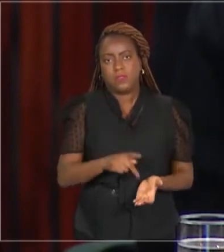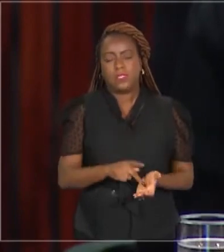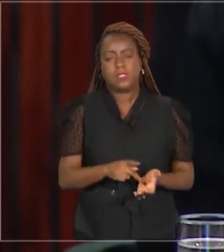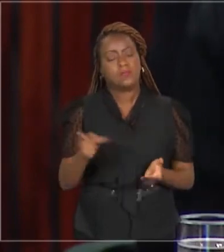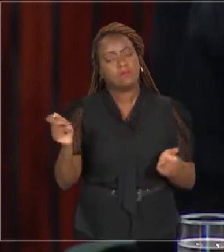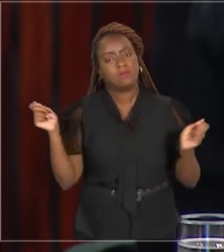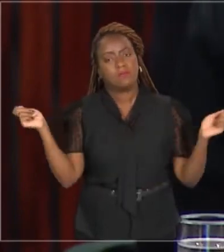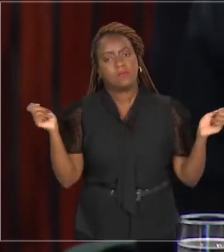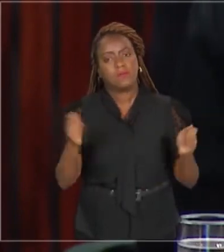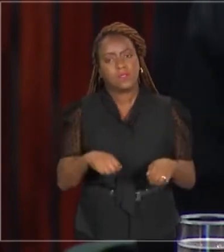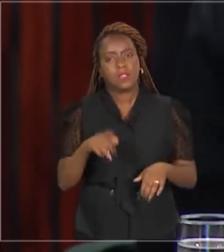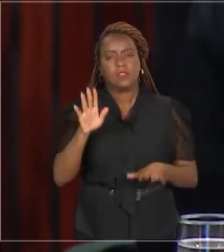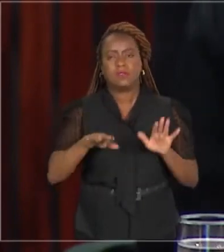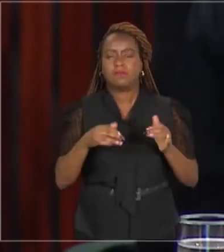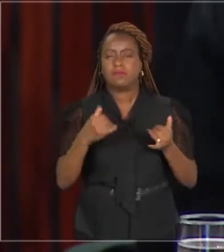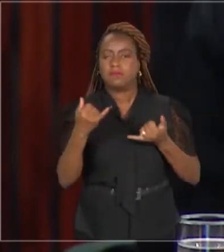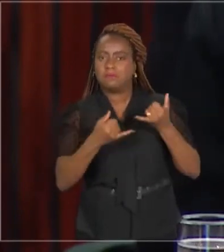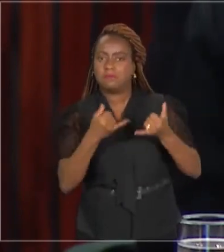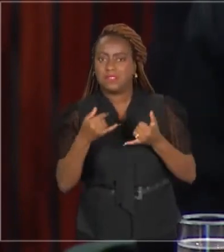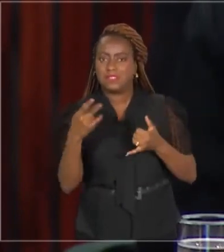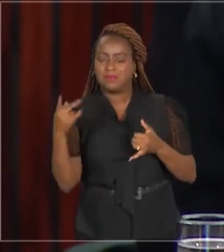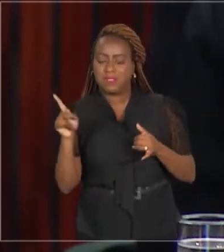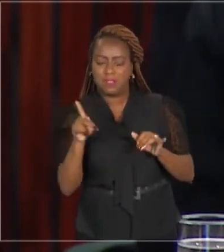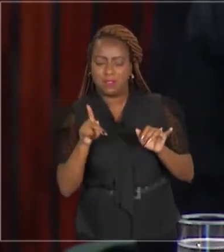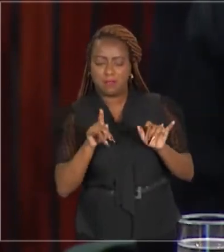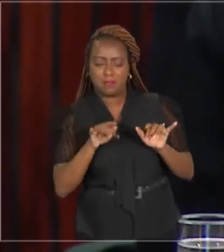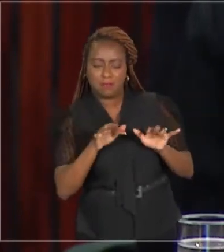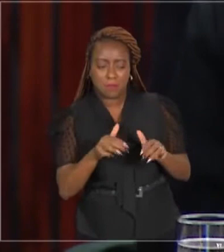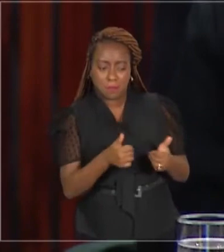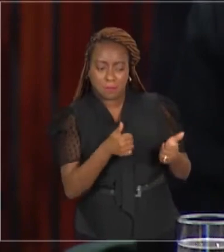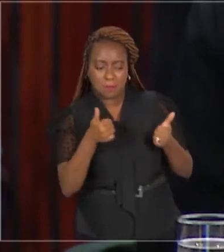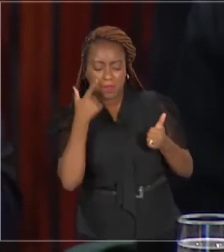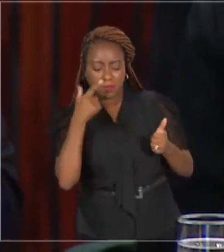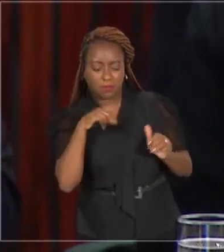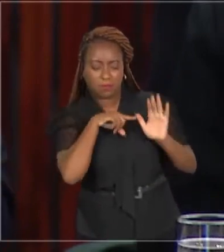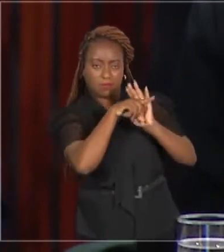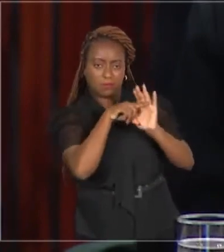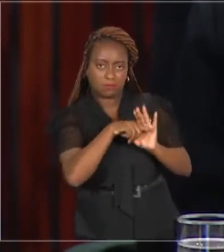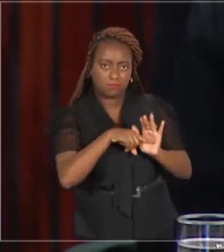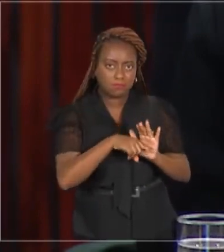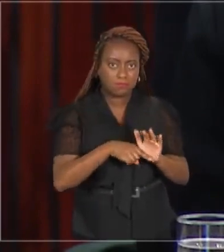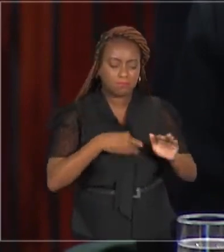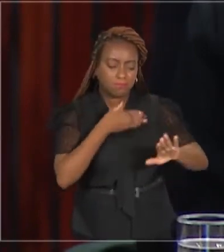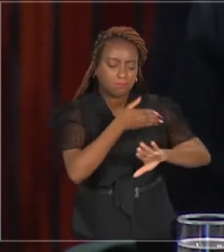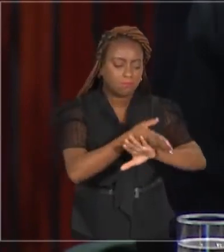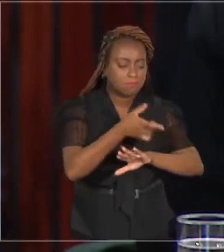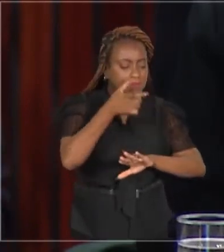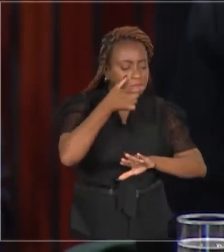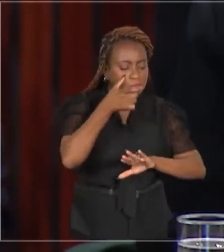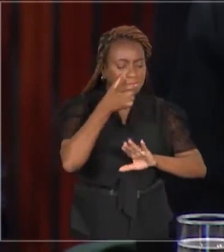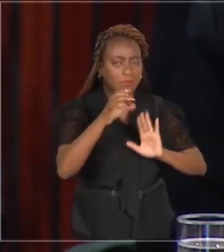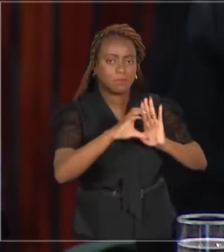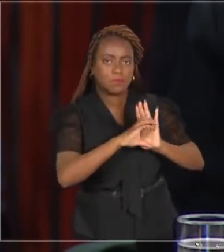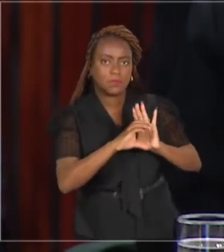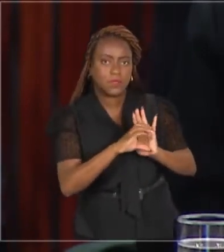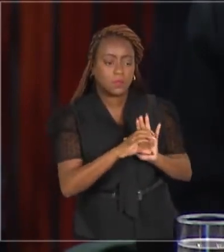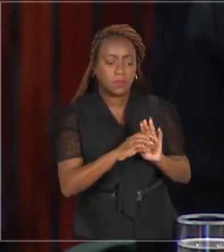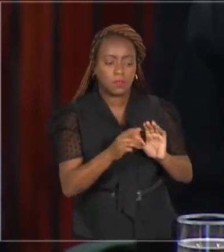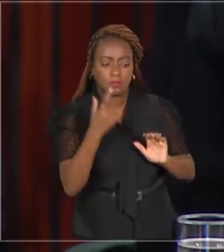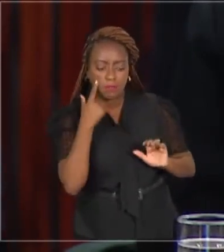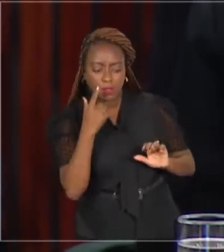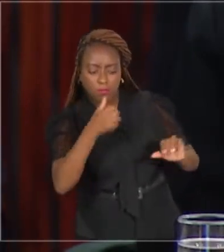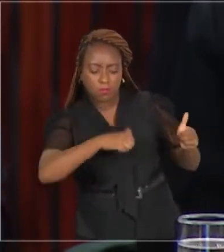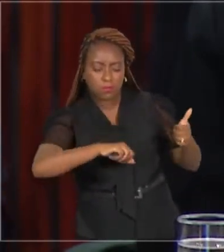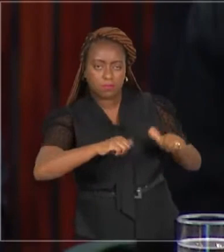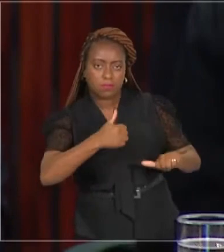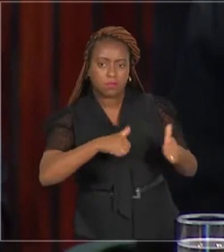eu sempre brinco dos hackers do bem é poderem analisar entrar no código fonte verificar o